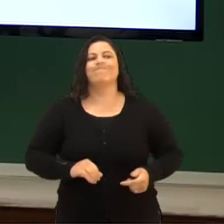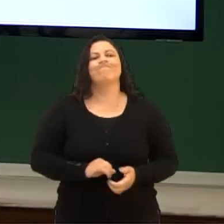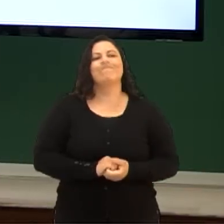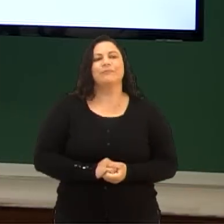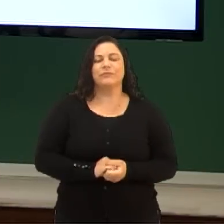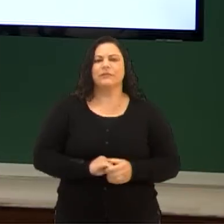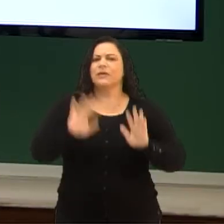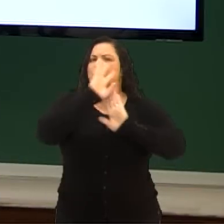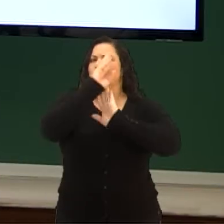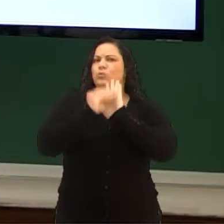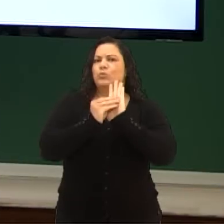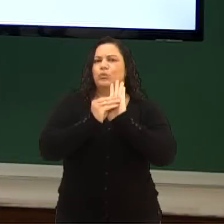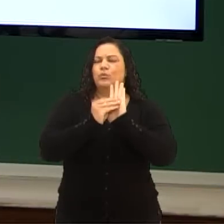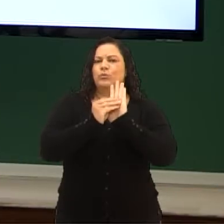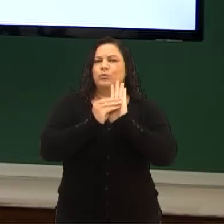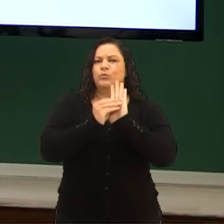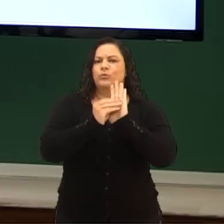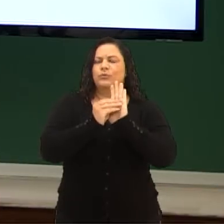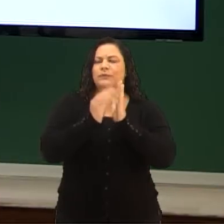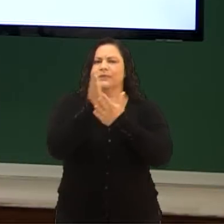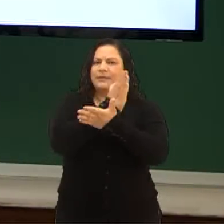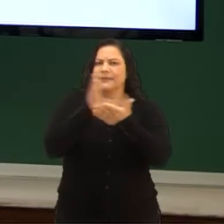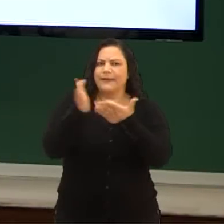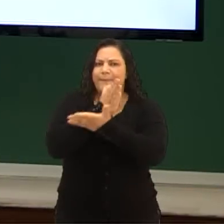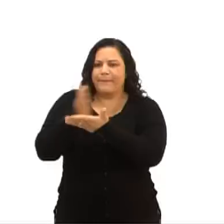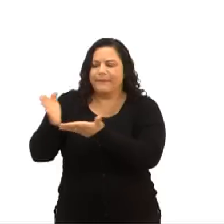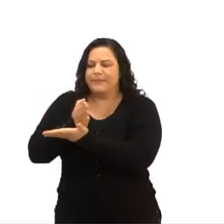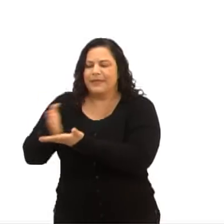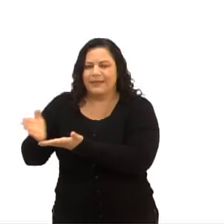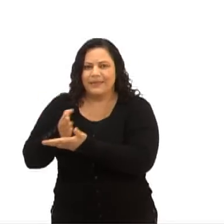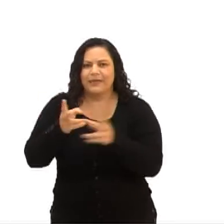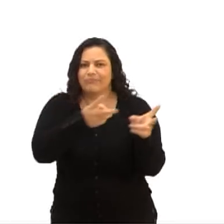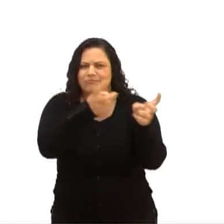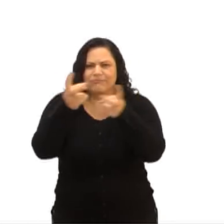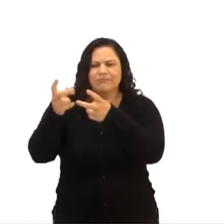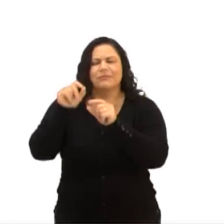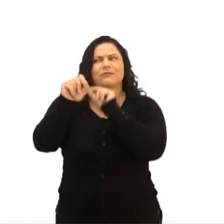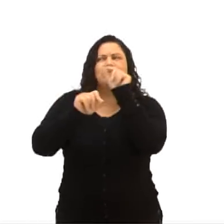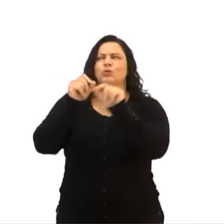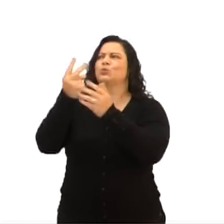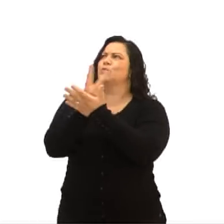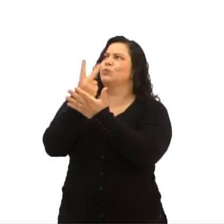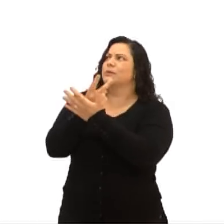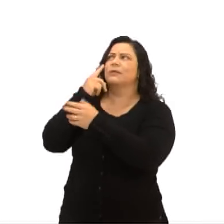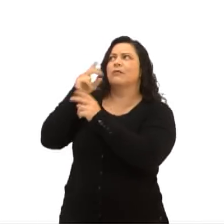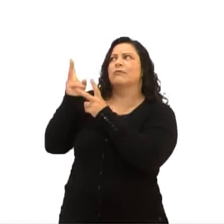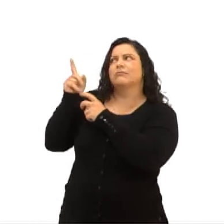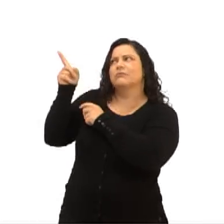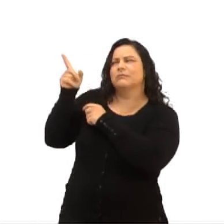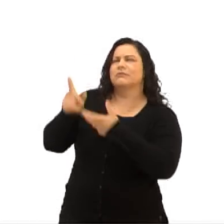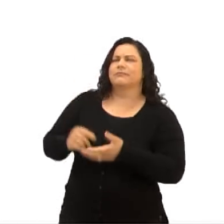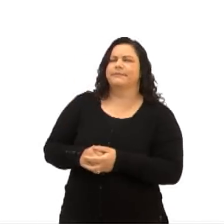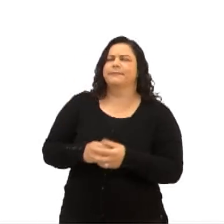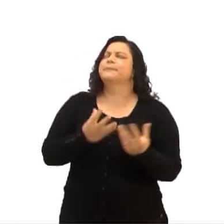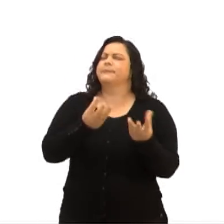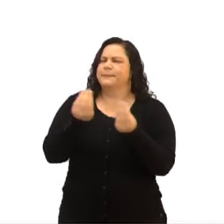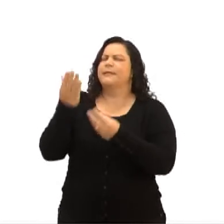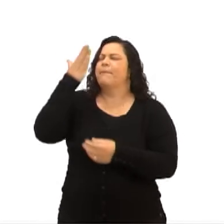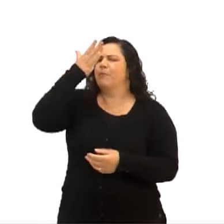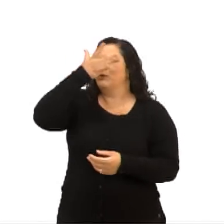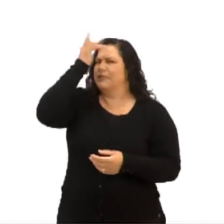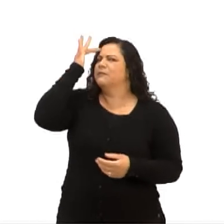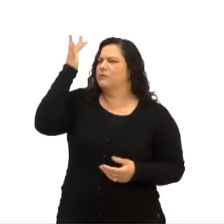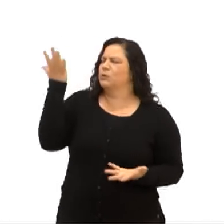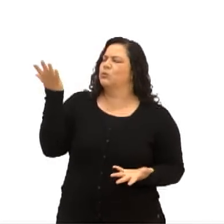Todos eles estão separadinhos para você. Quero que você olhe aí e veja o que você errou e eu tenho certeza que bastante gente acertou.